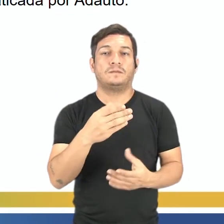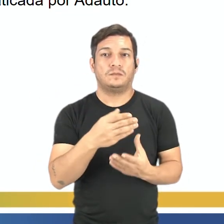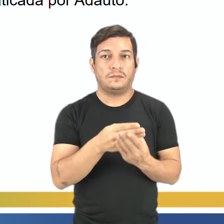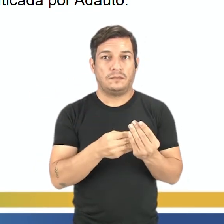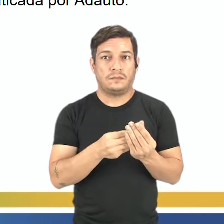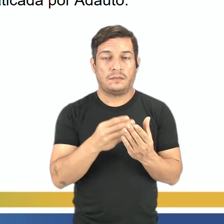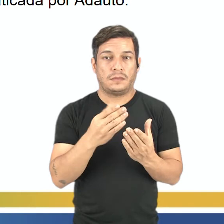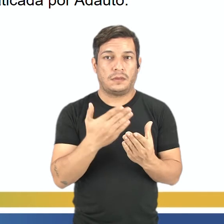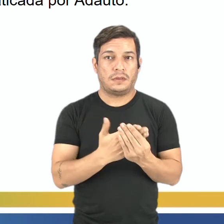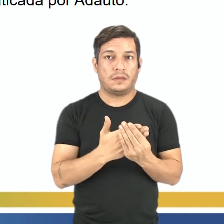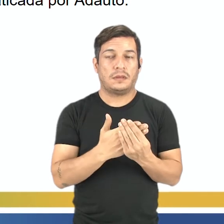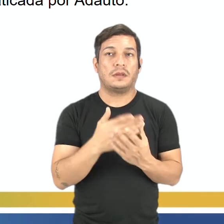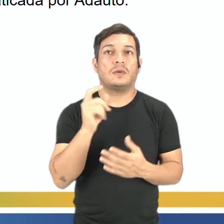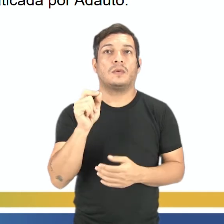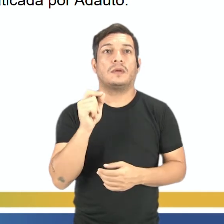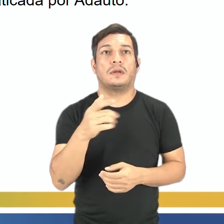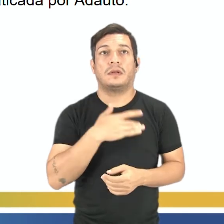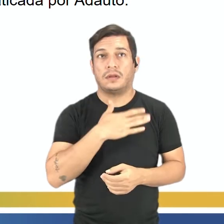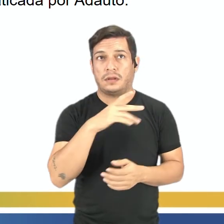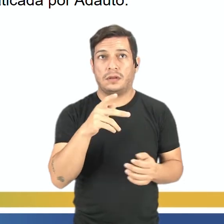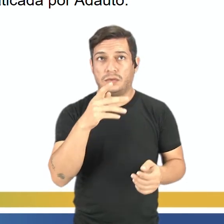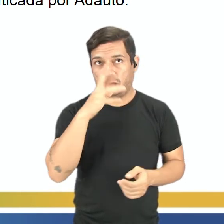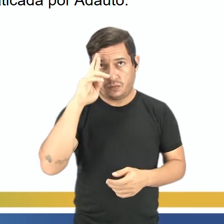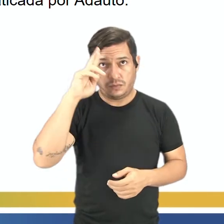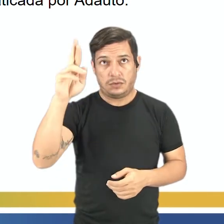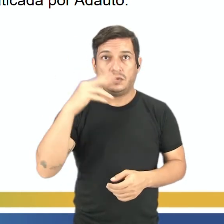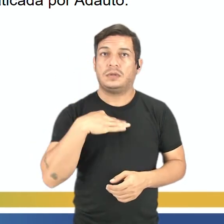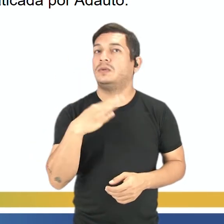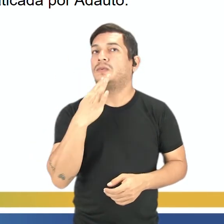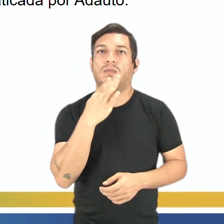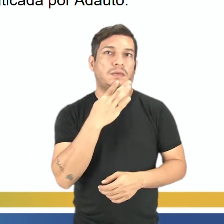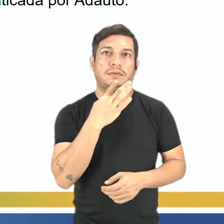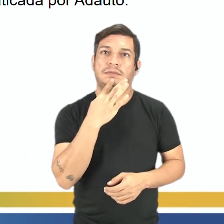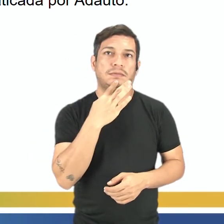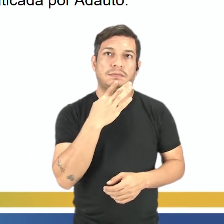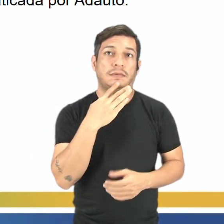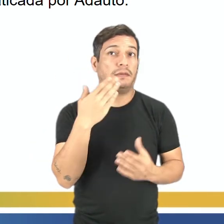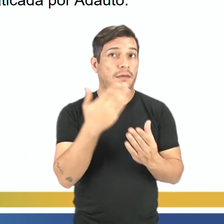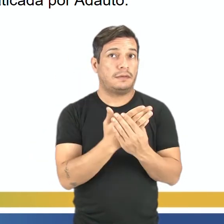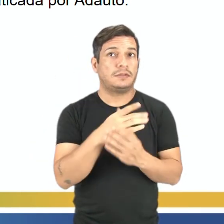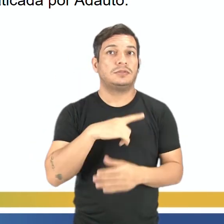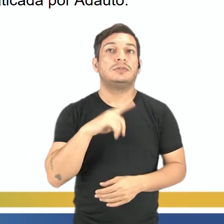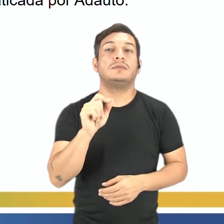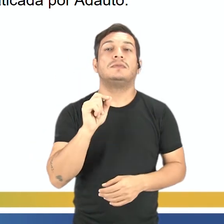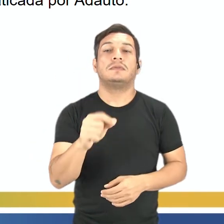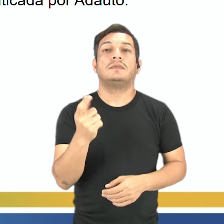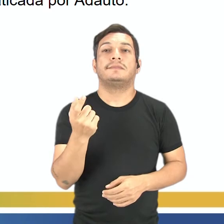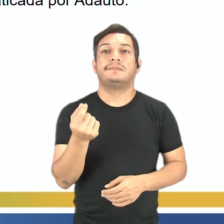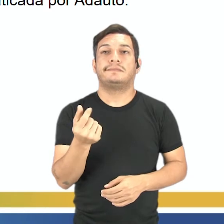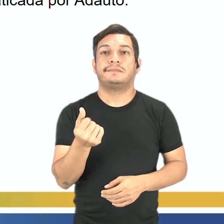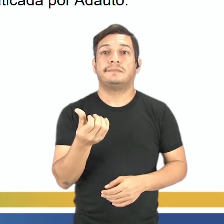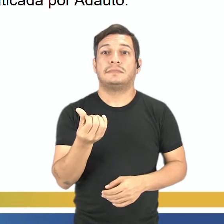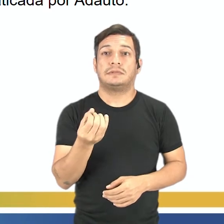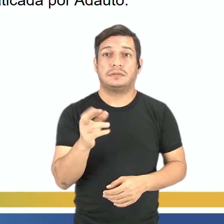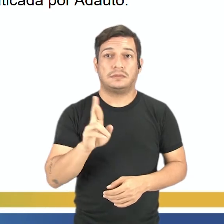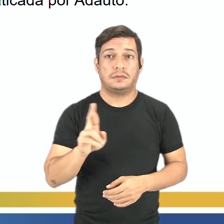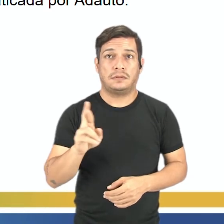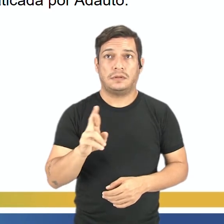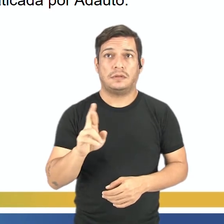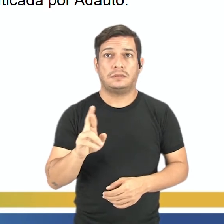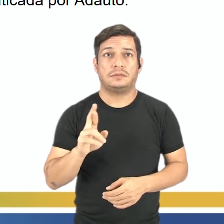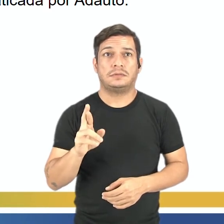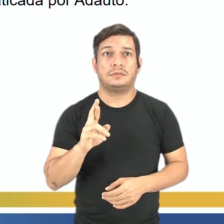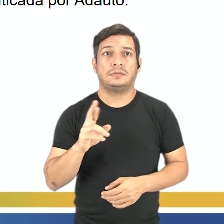a faculdade quando achou uma carteira pertencente a um senhor que ele não conhecia. Na carteira